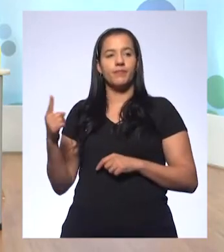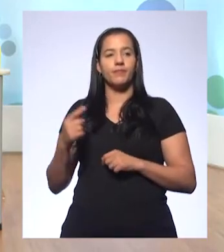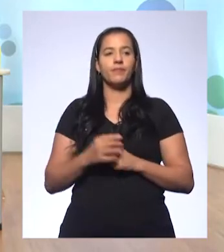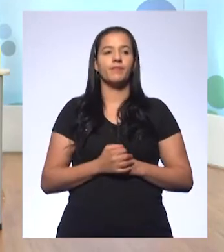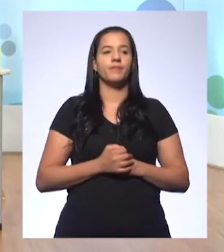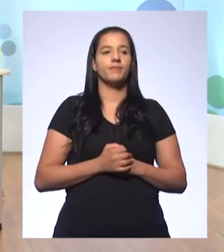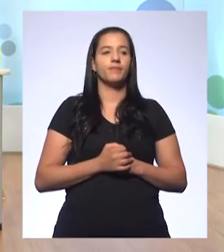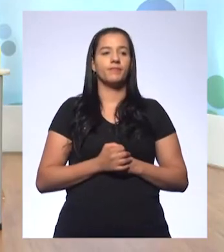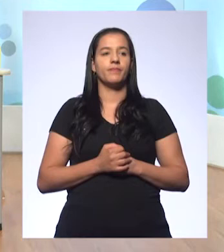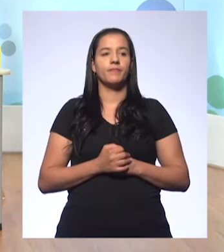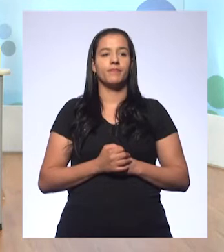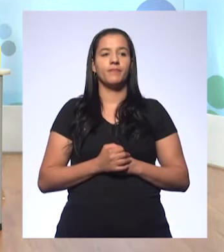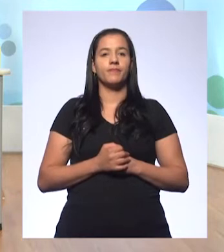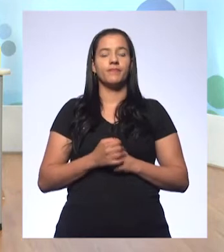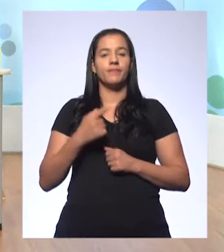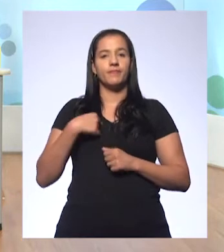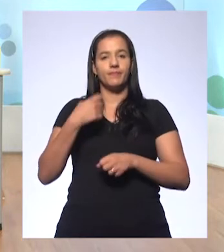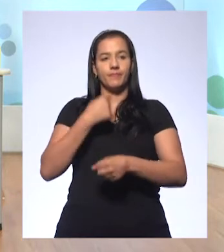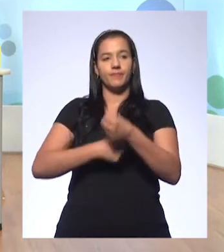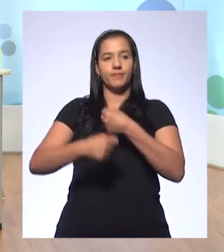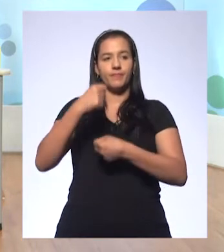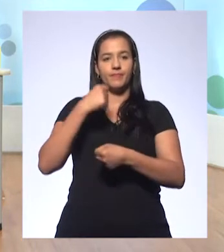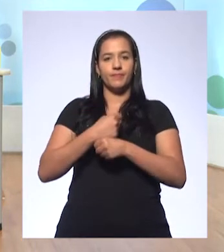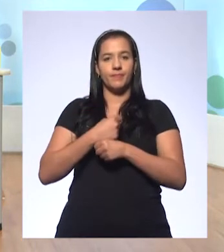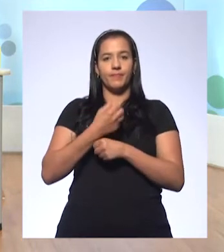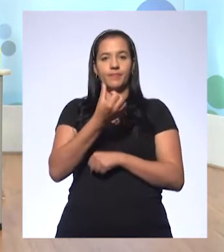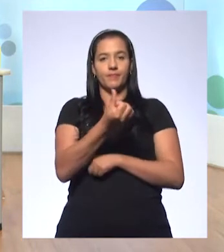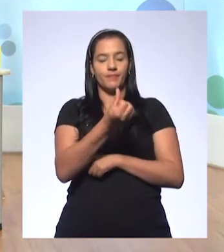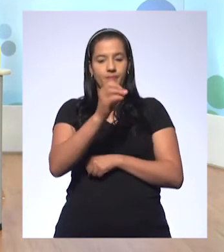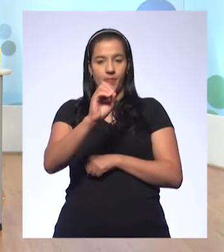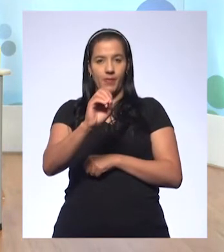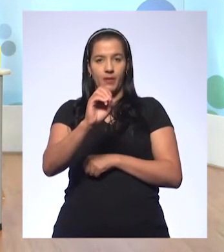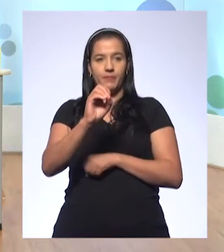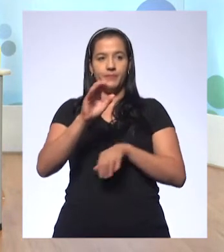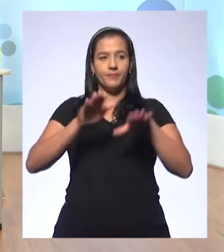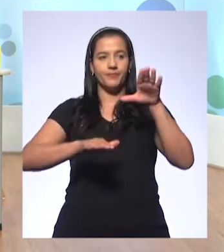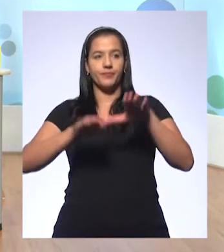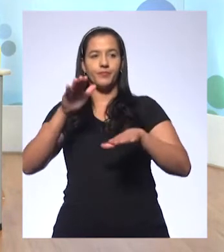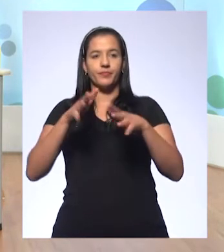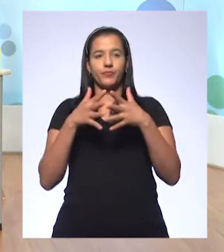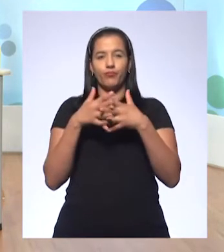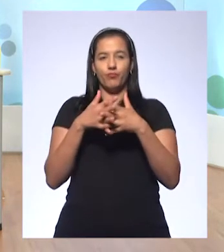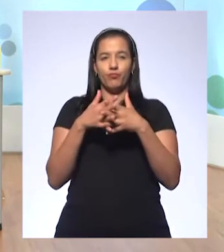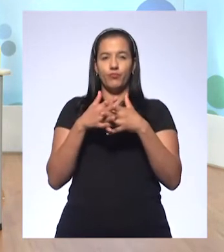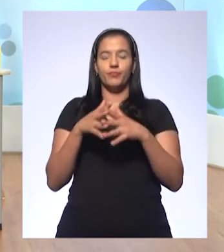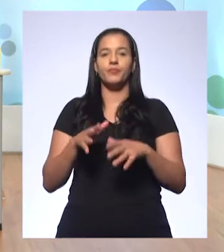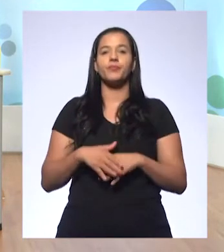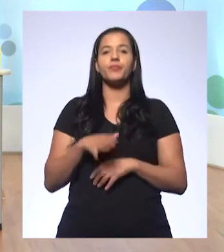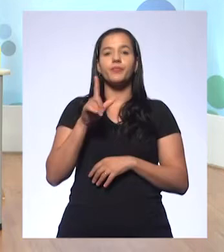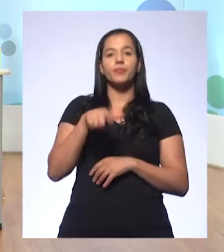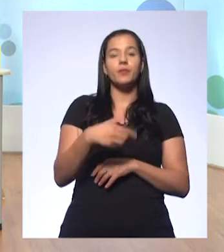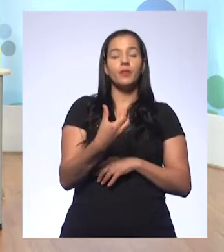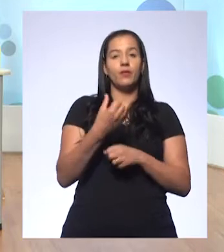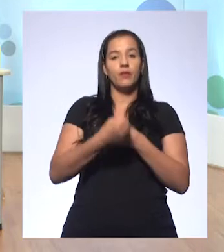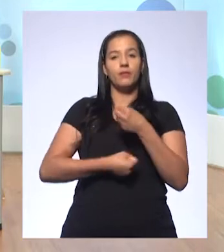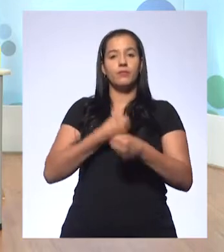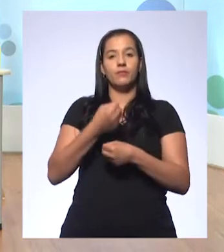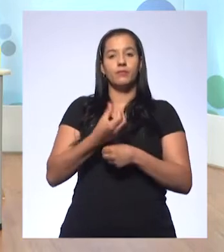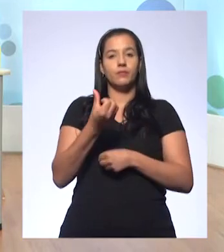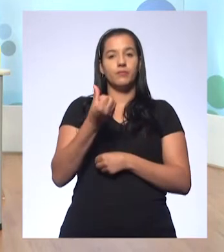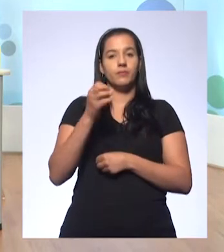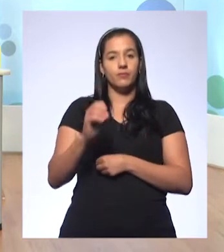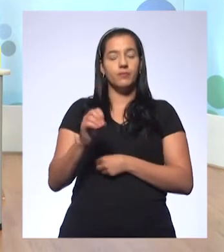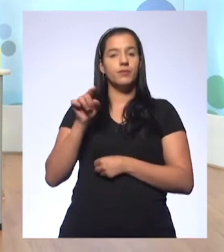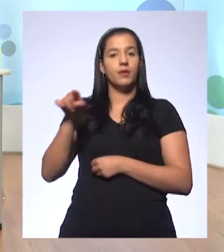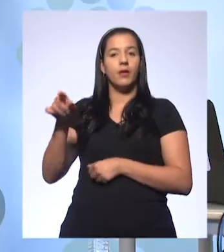gente, eles dizem que nos anos 60, né, porque eu acho que para alguns ficou meio confuso aí, nos anos 60, os professores de medicina